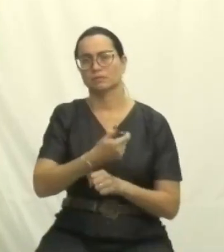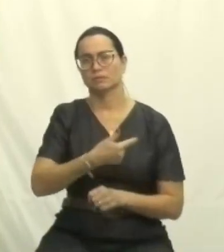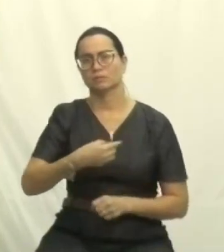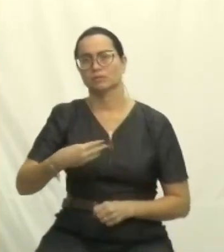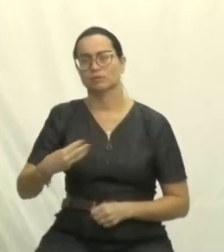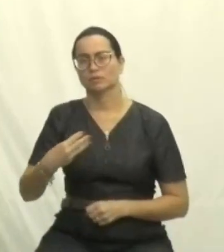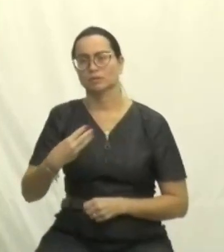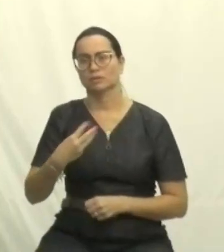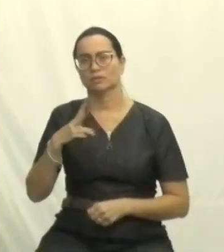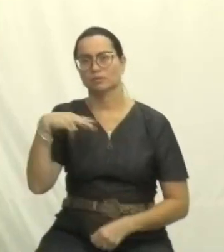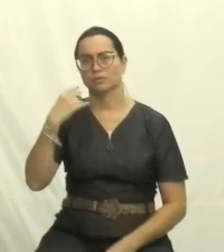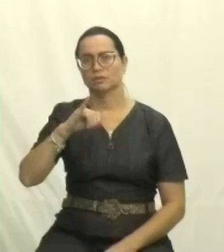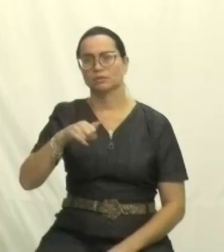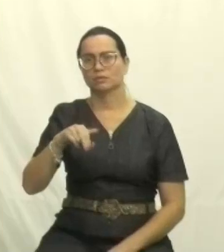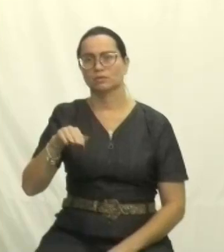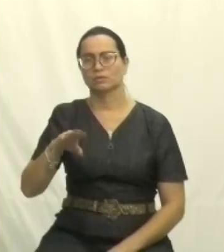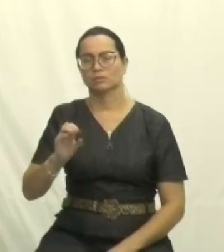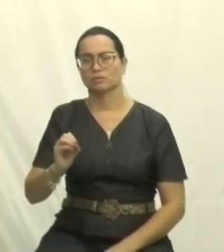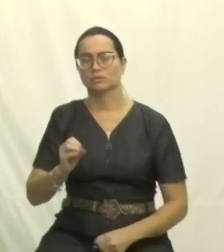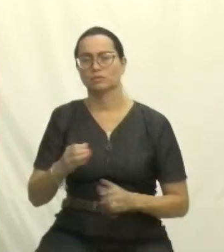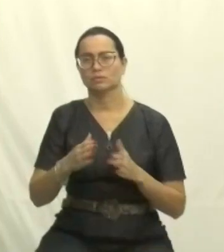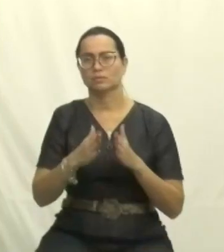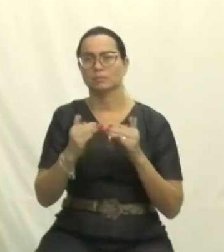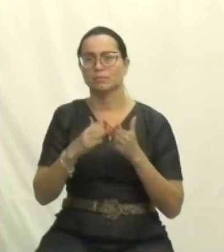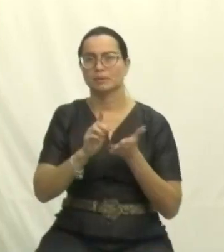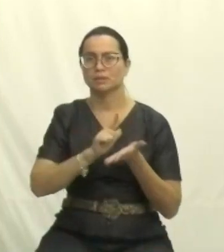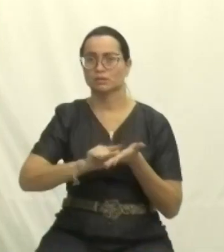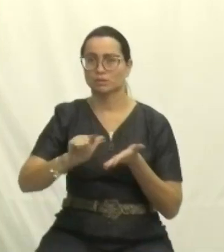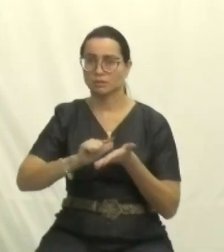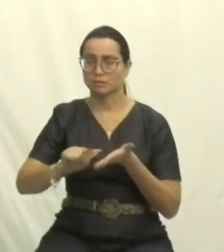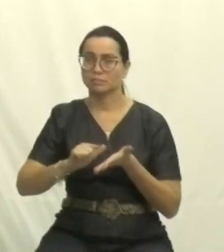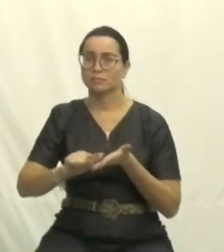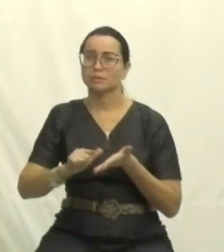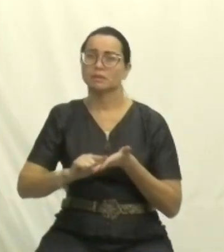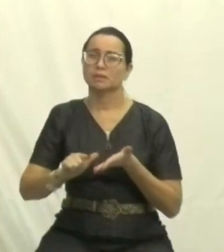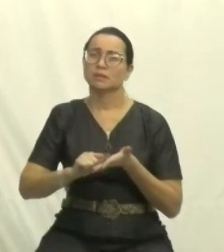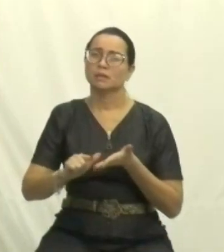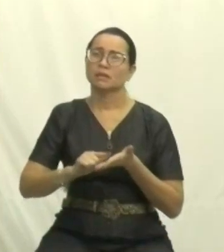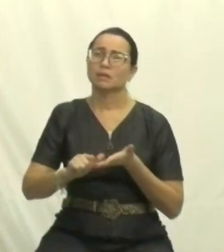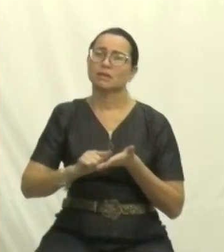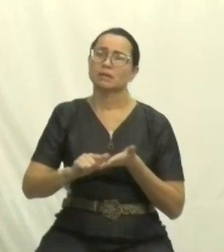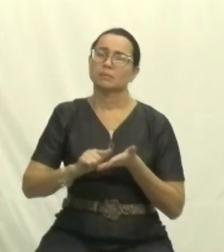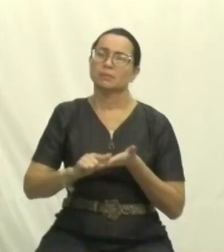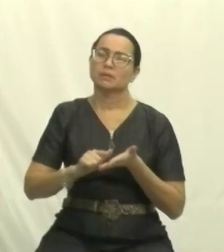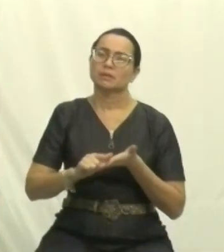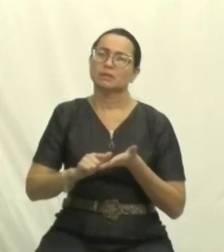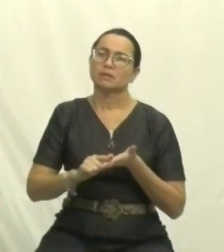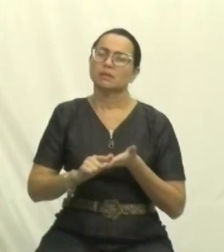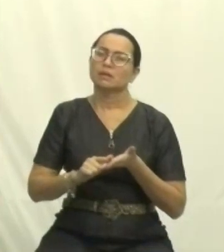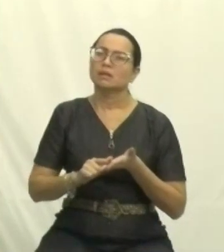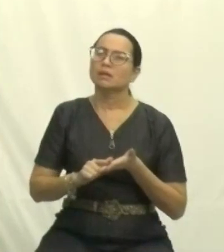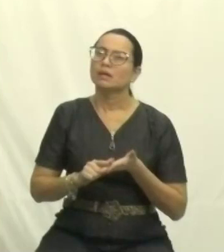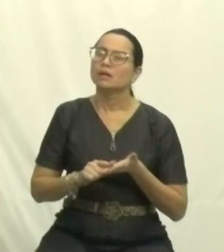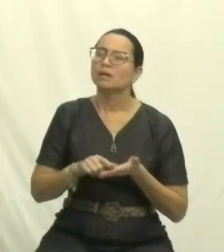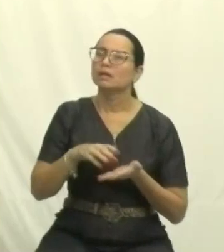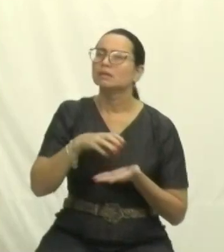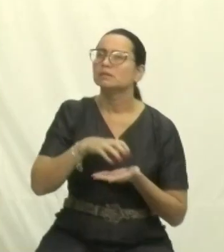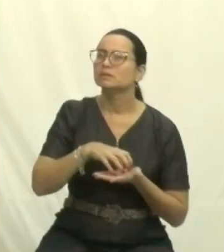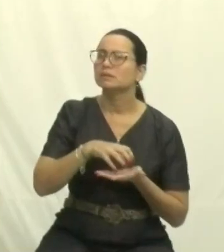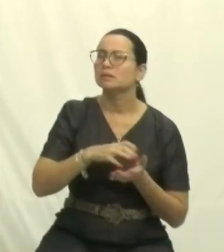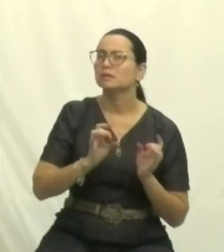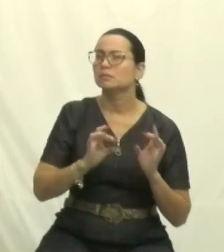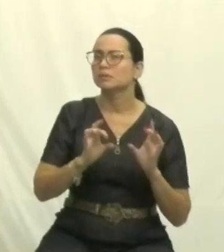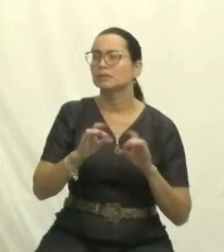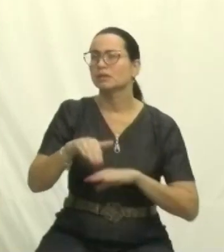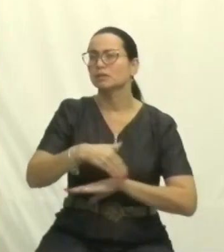Júlio César Kaminski. Limpeza e roçada na unidade do CES, centro de especialidade localizado na rua